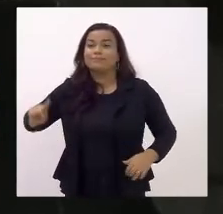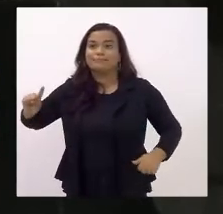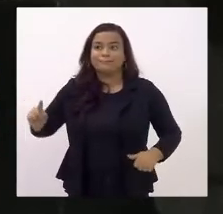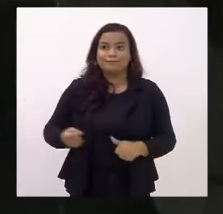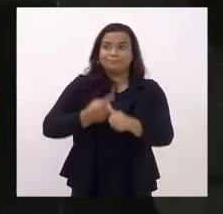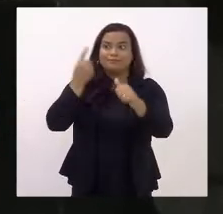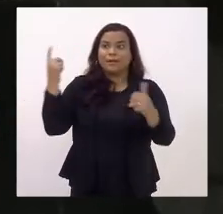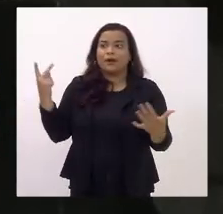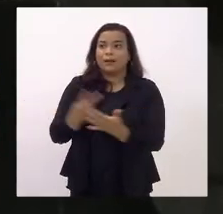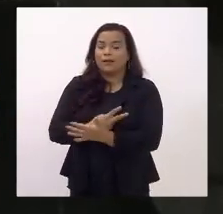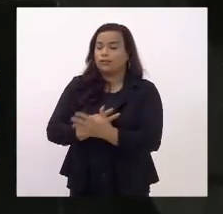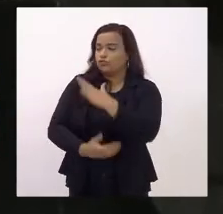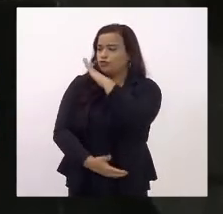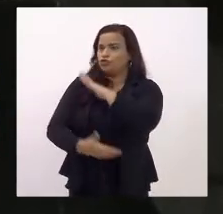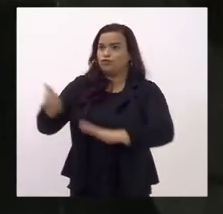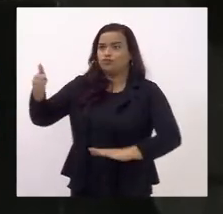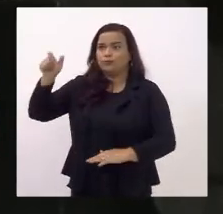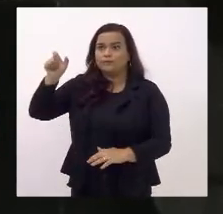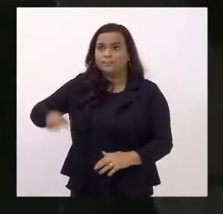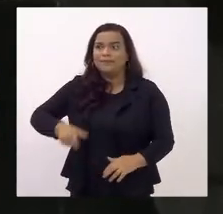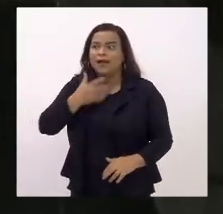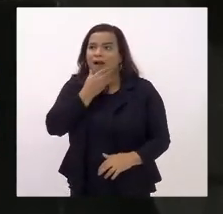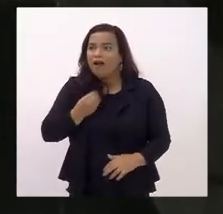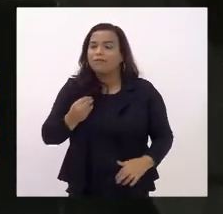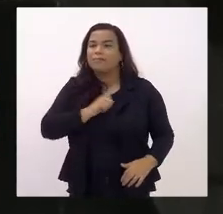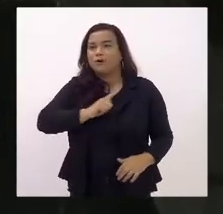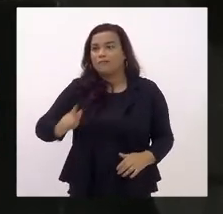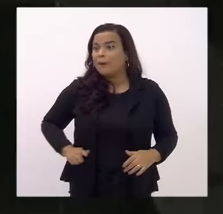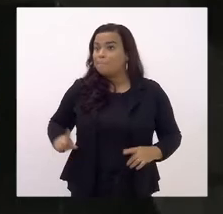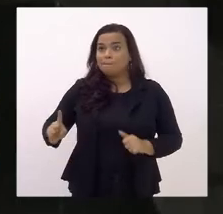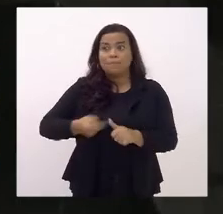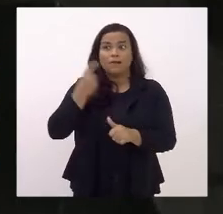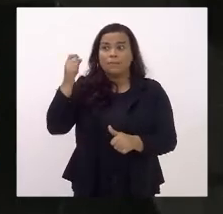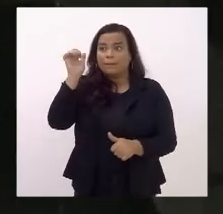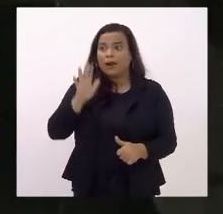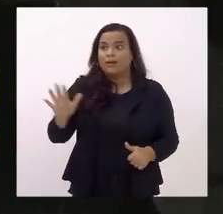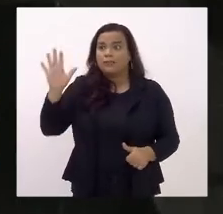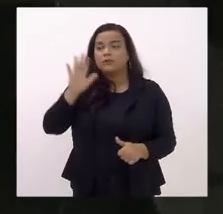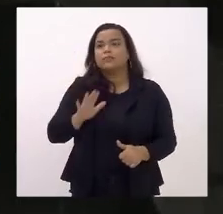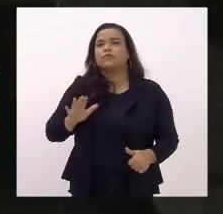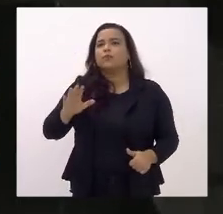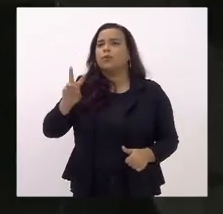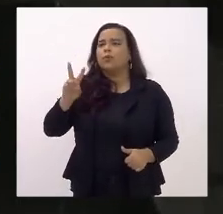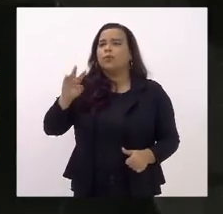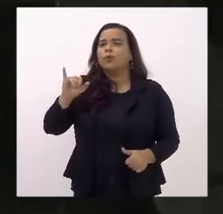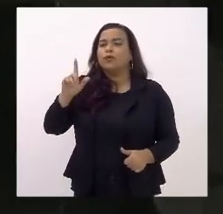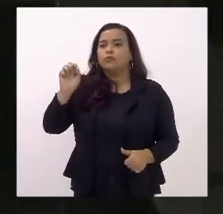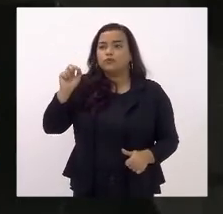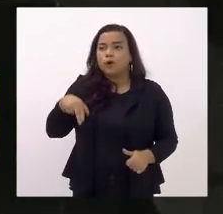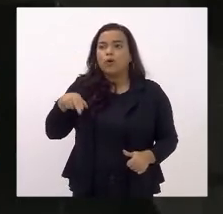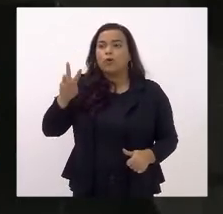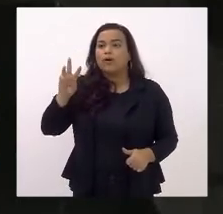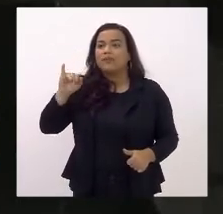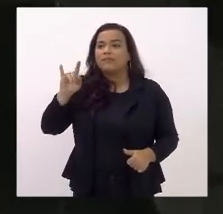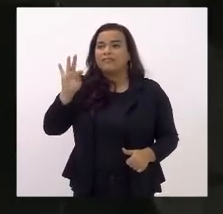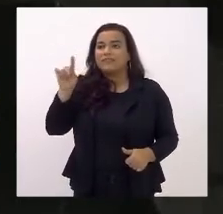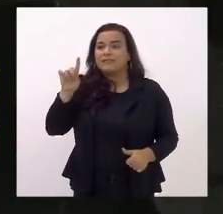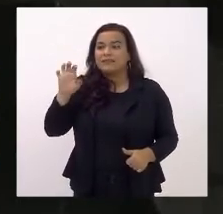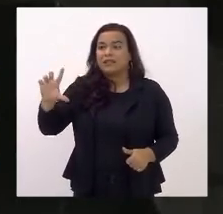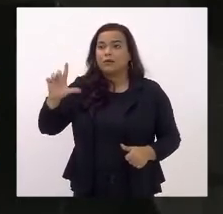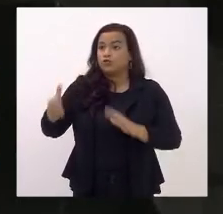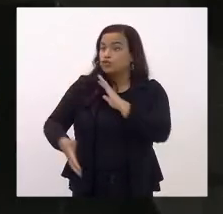de impeachment na história do Brasil, que fez com que o ex-governador Wilson Witzel fosse destituído de suas funções e